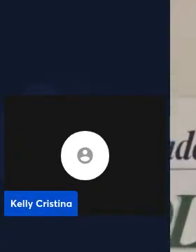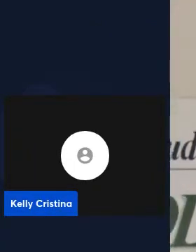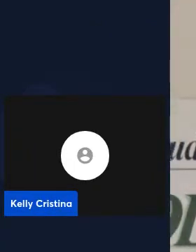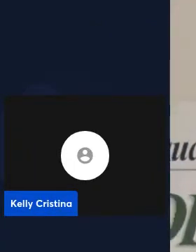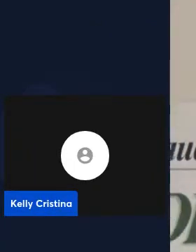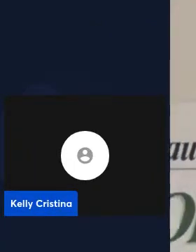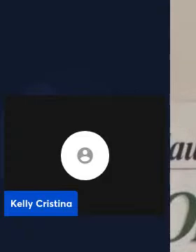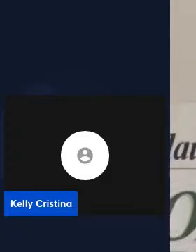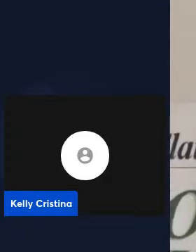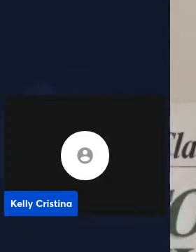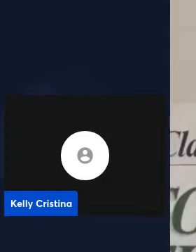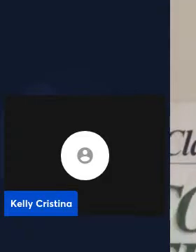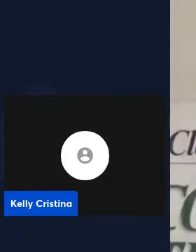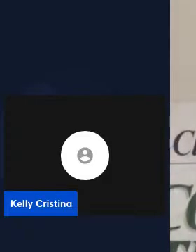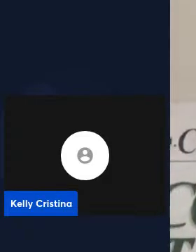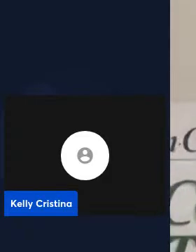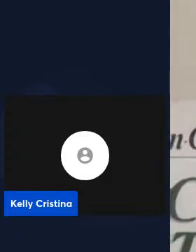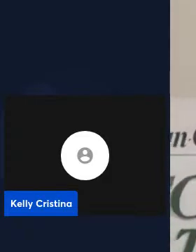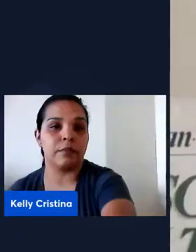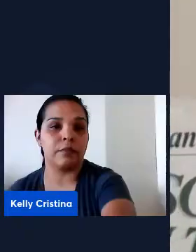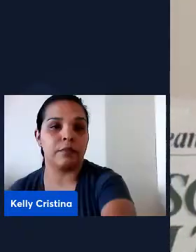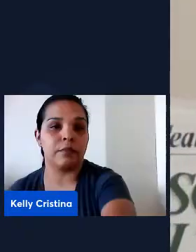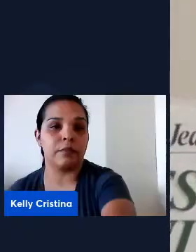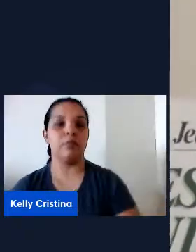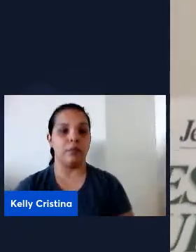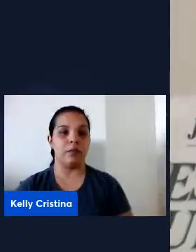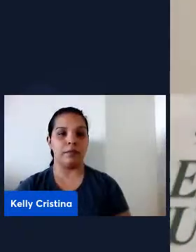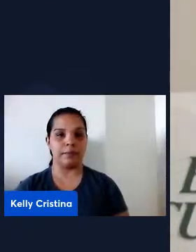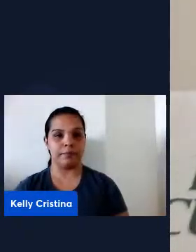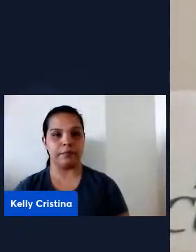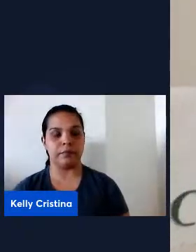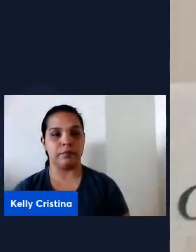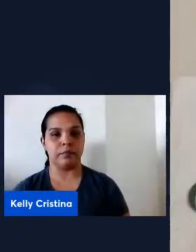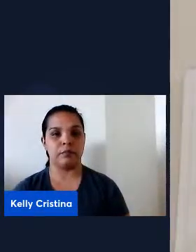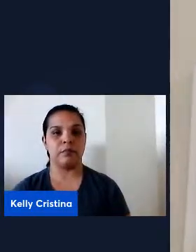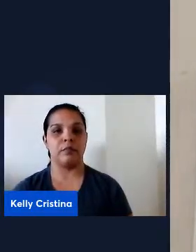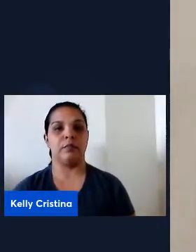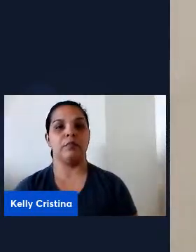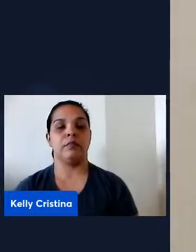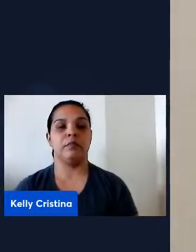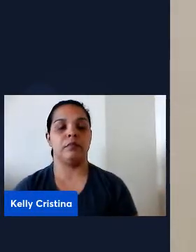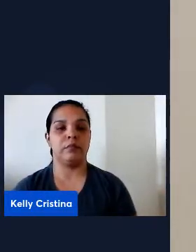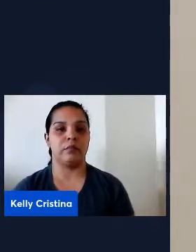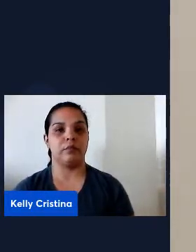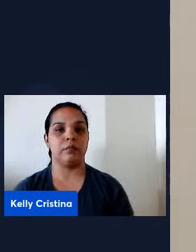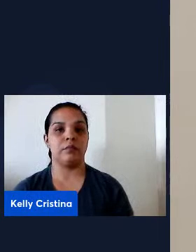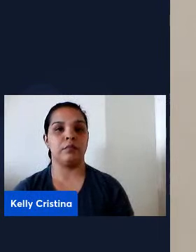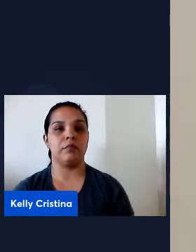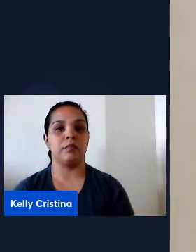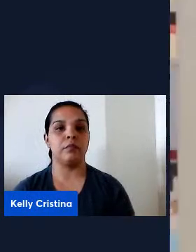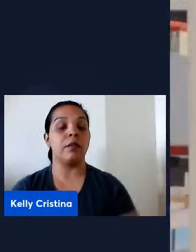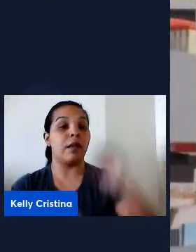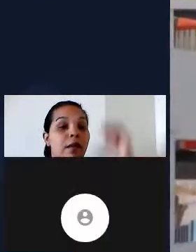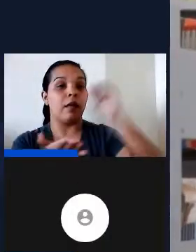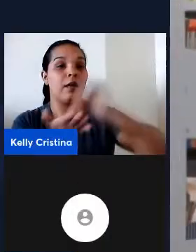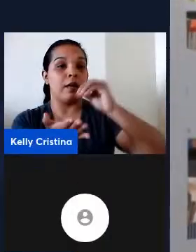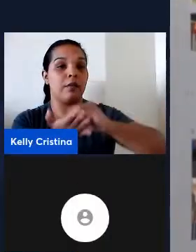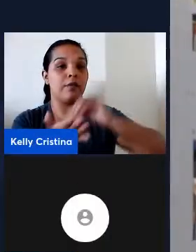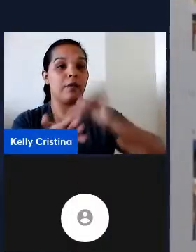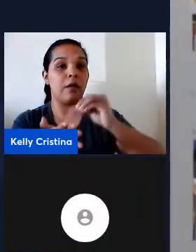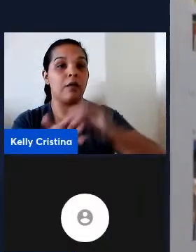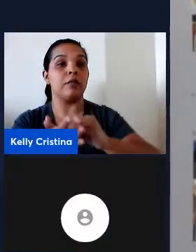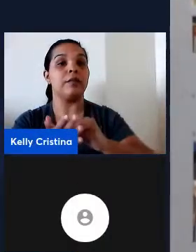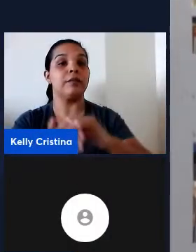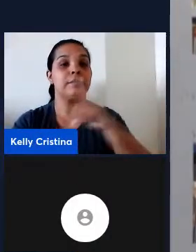tem entre 6 e 10 anos, faixa etária em que ocorre a alfabetização. A falta desta etapa